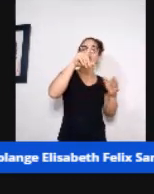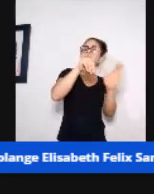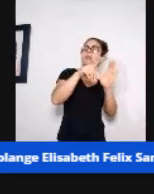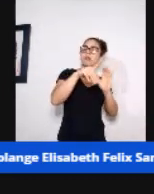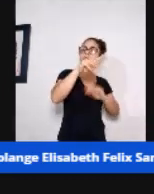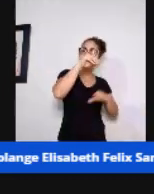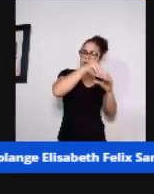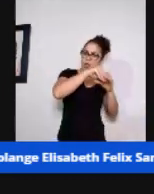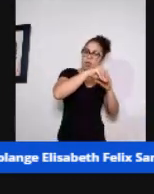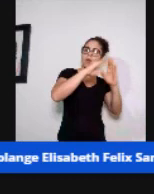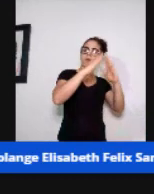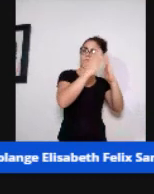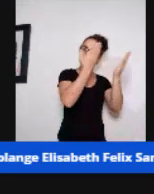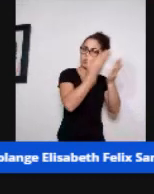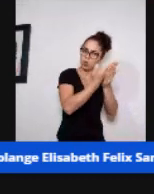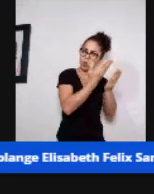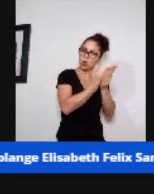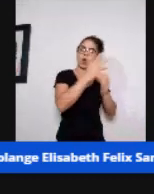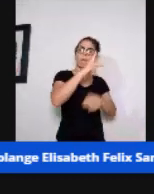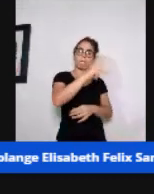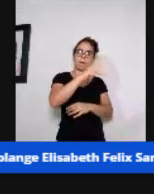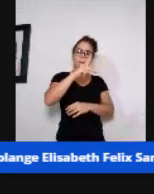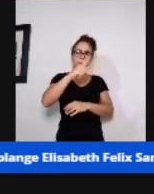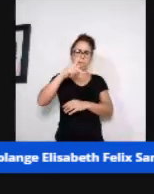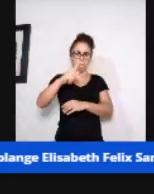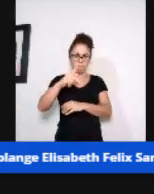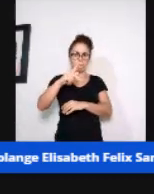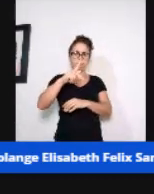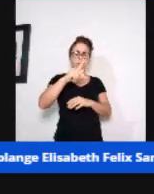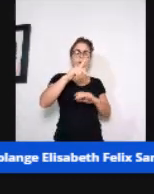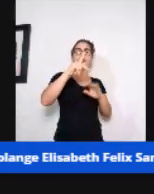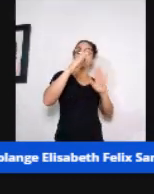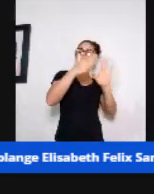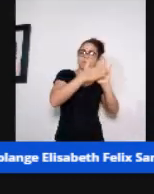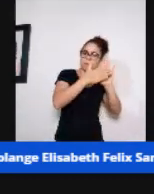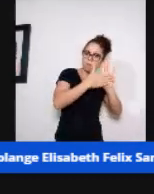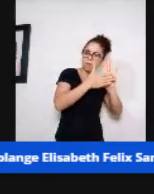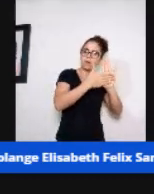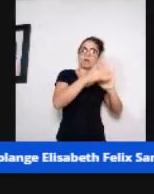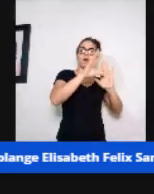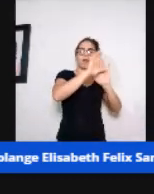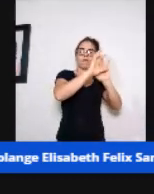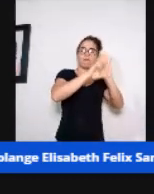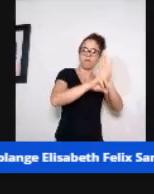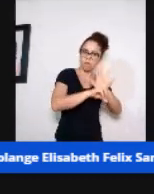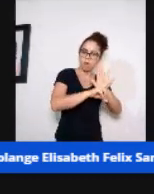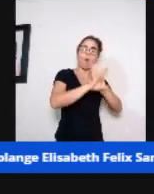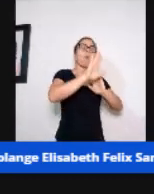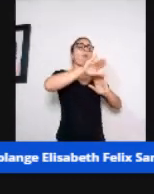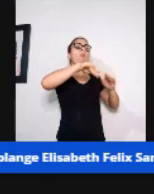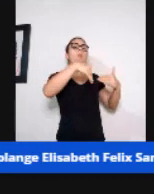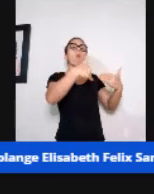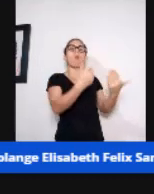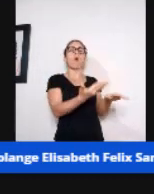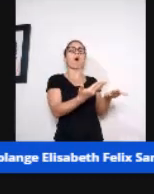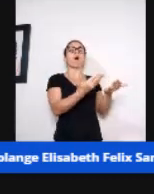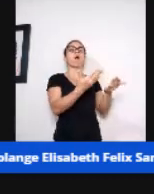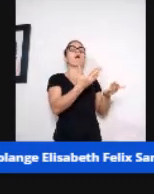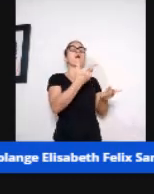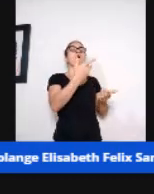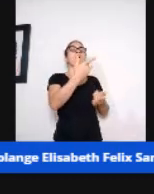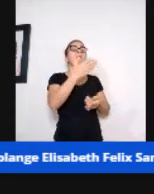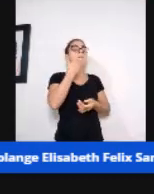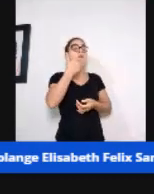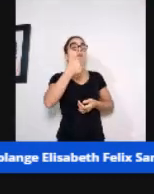acordo com o referencial curricular, eles vão se basear e identificar qual a melhor situação, qual dos quatro tipos